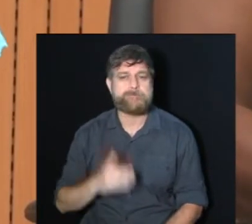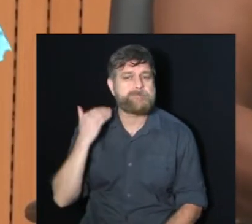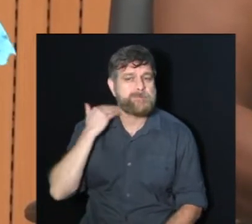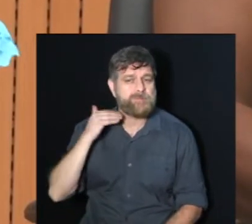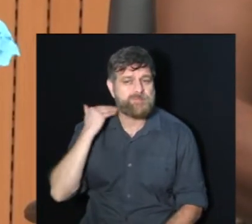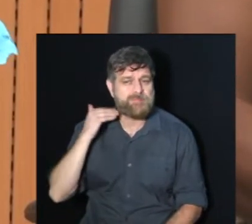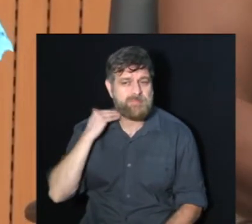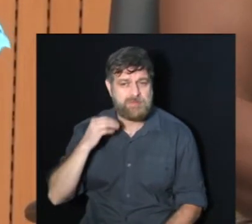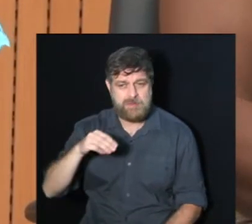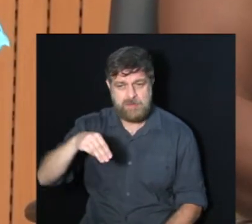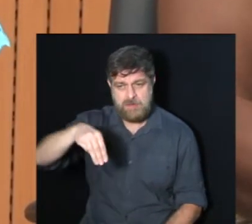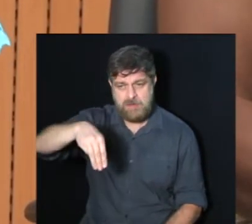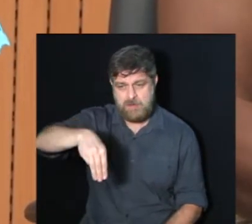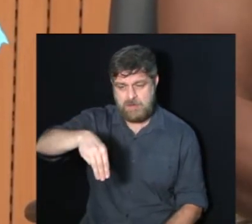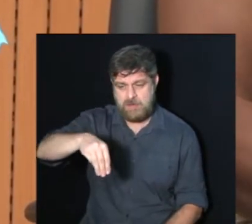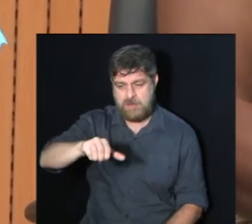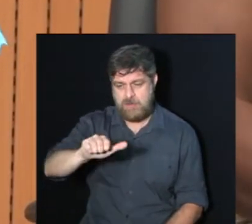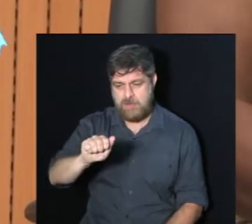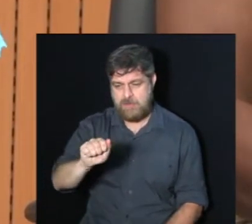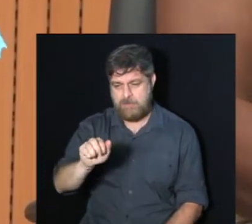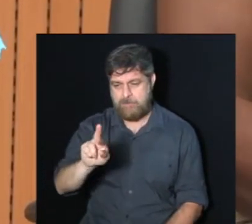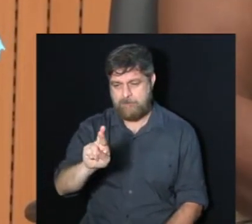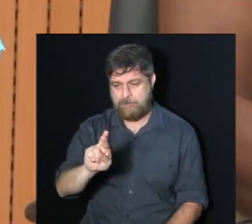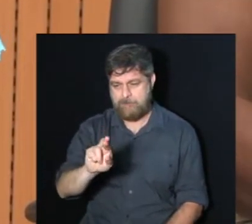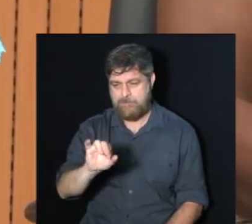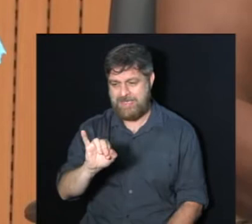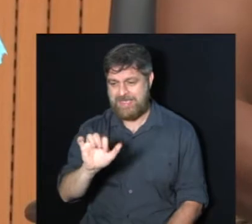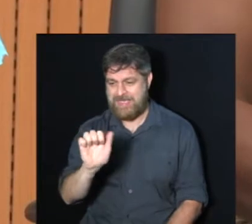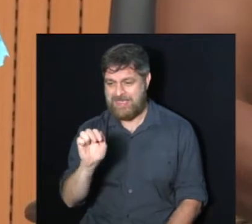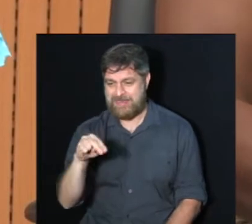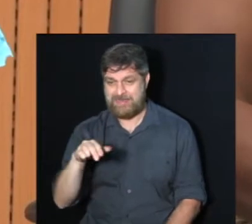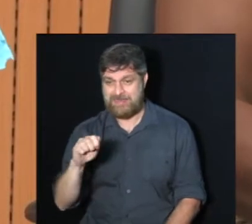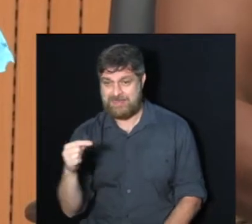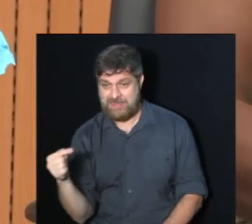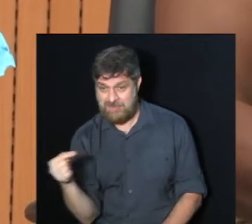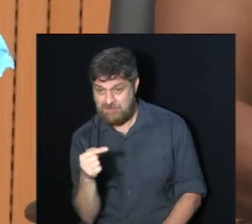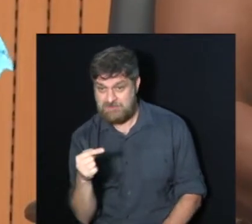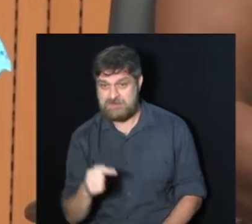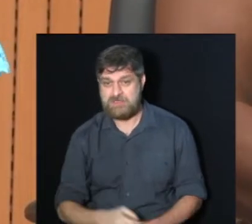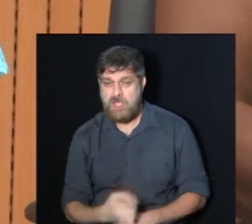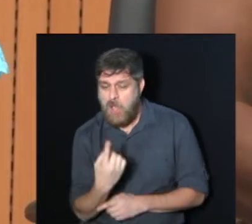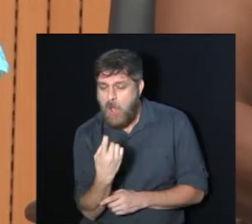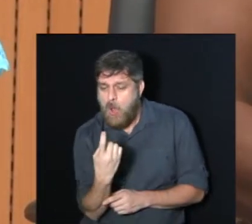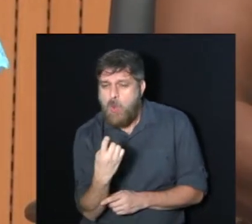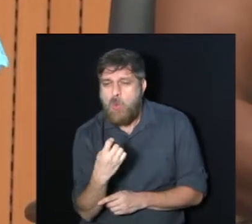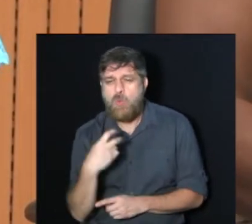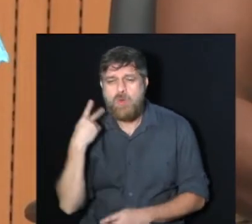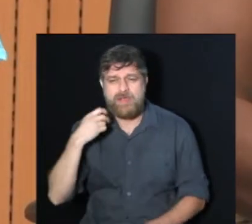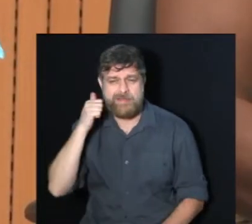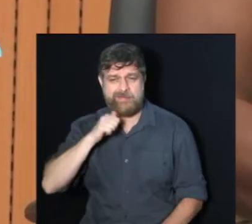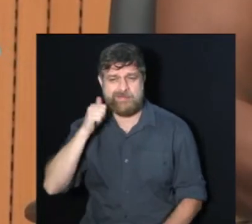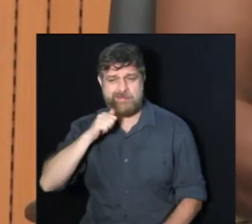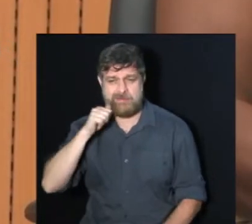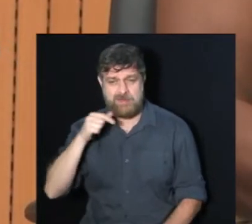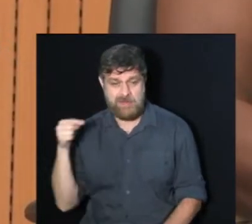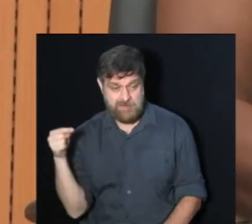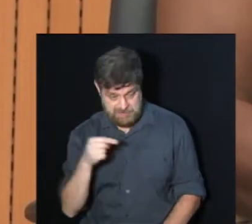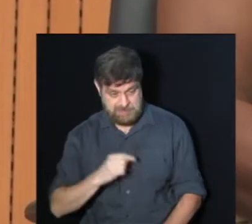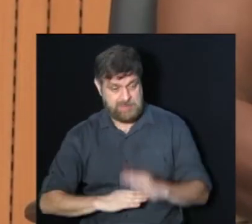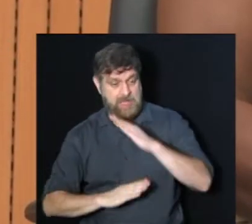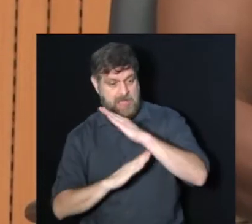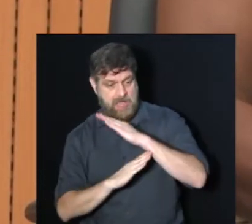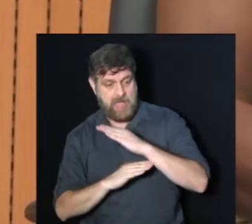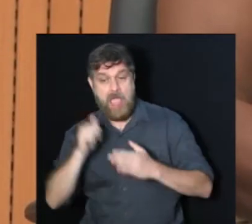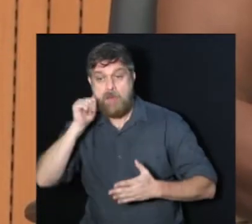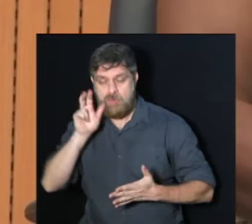Mariana, né? Ela disse assim: mãe, eu sou a única vereadora. Eu falei: não, você é vereadora da casa, né? É